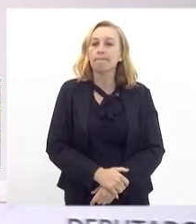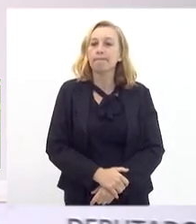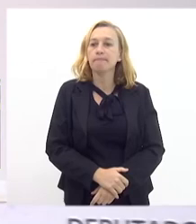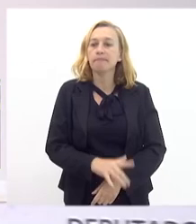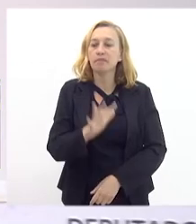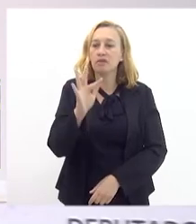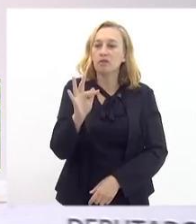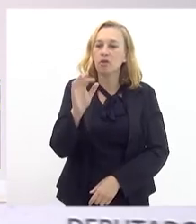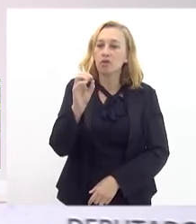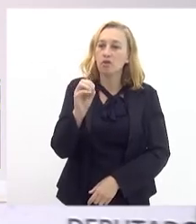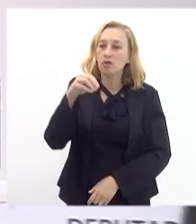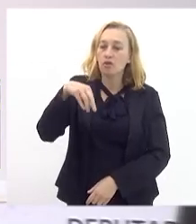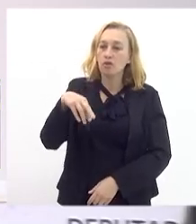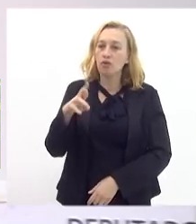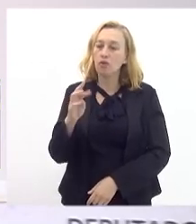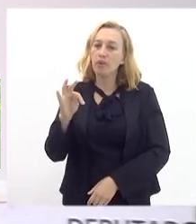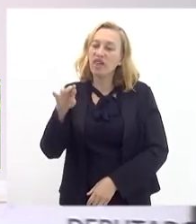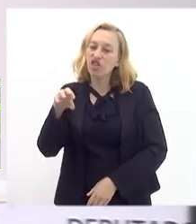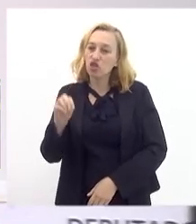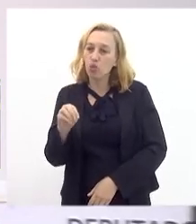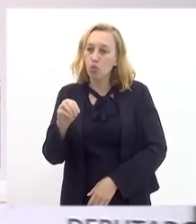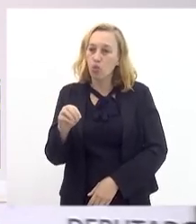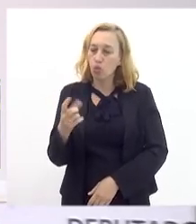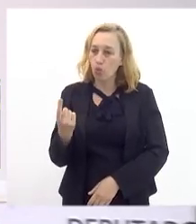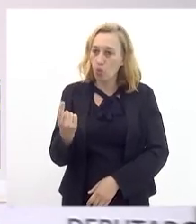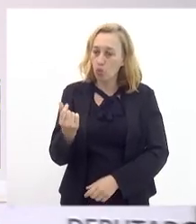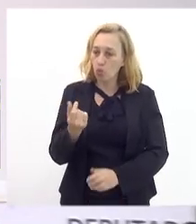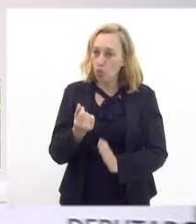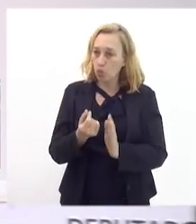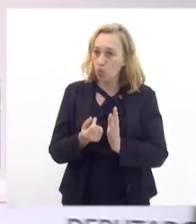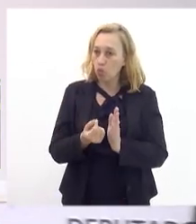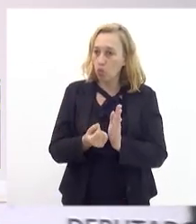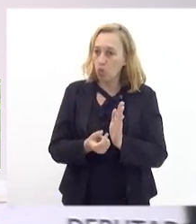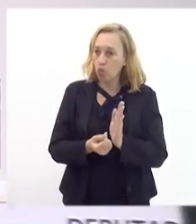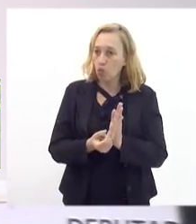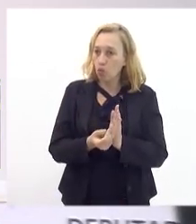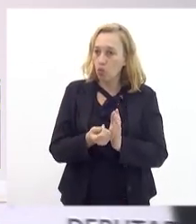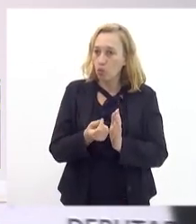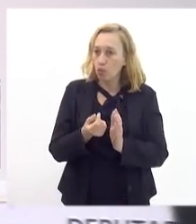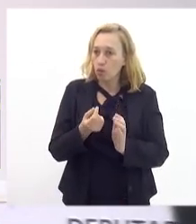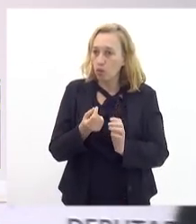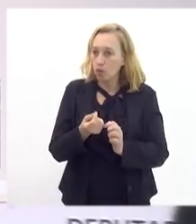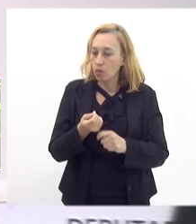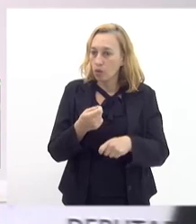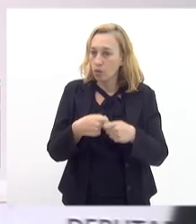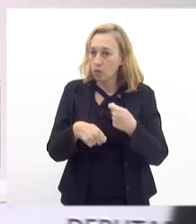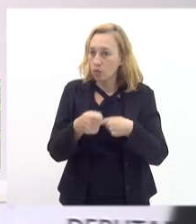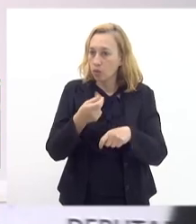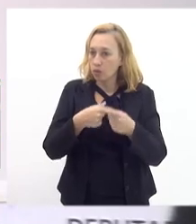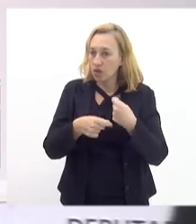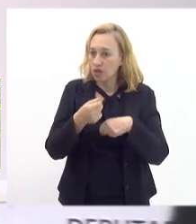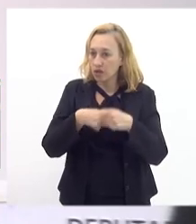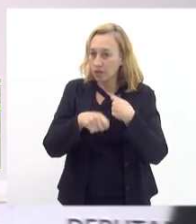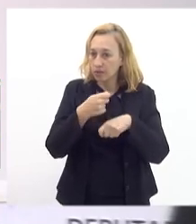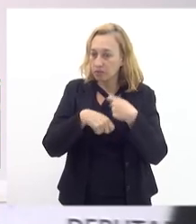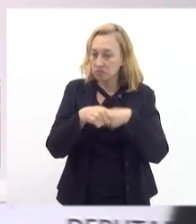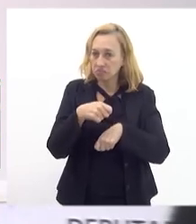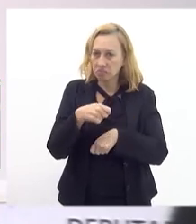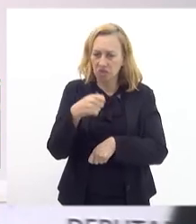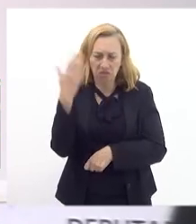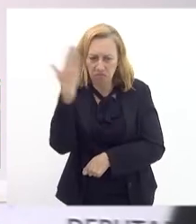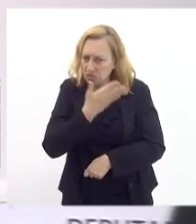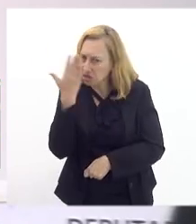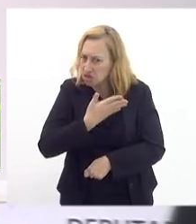fomento decreto fala fomento à economia a nossa economia eu não vejo o